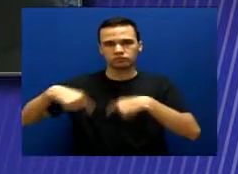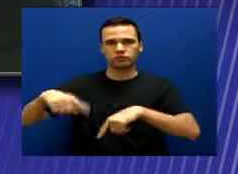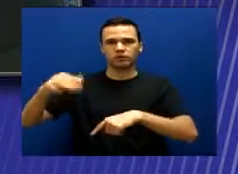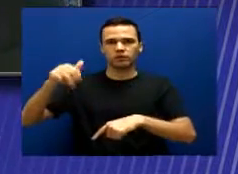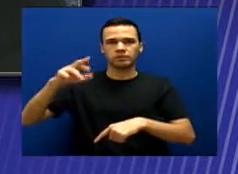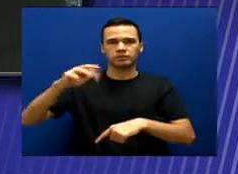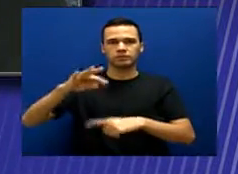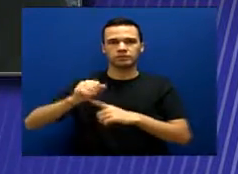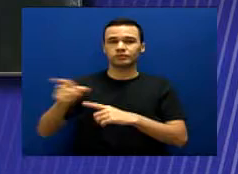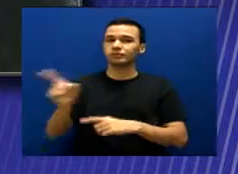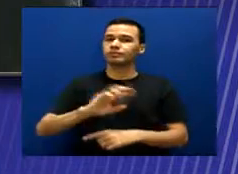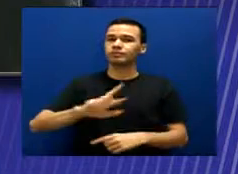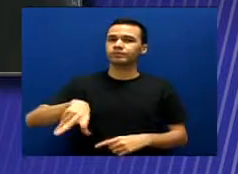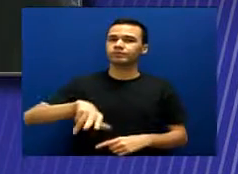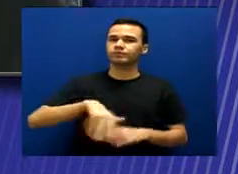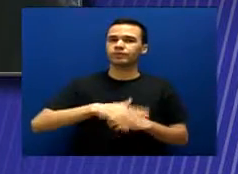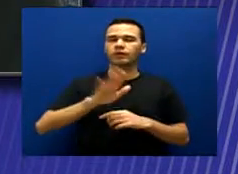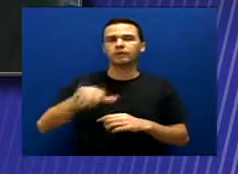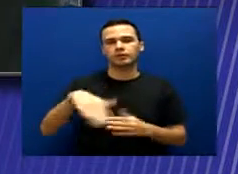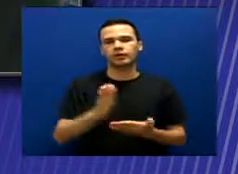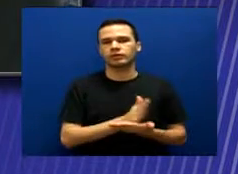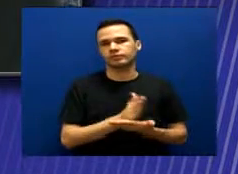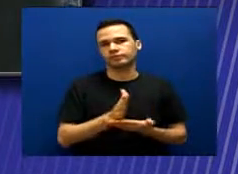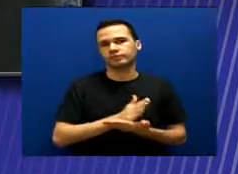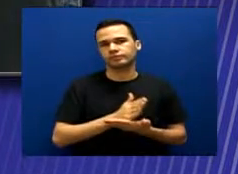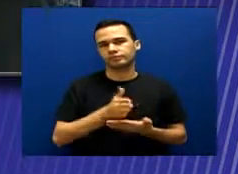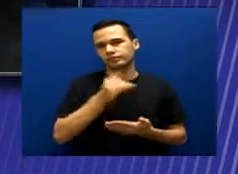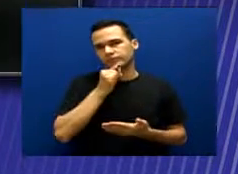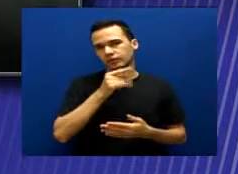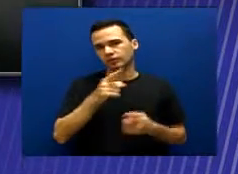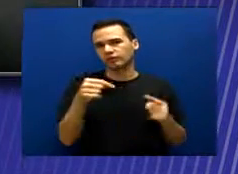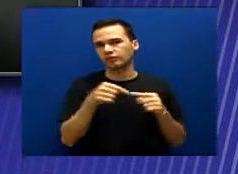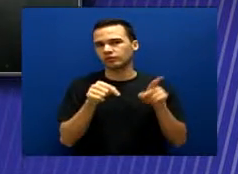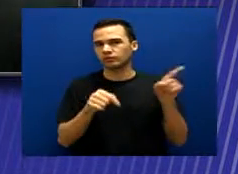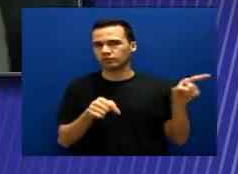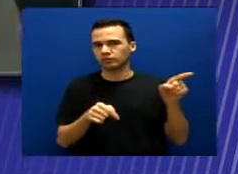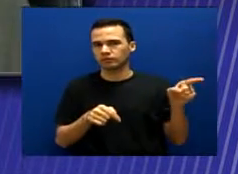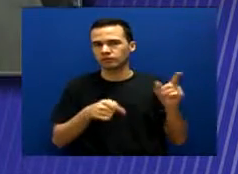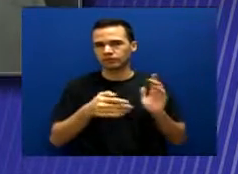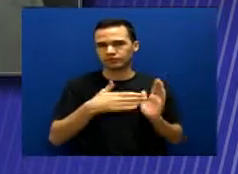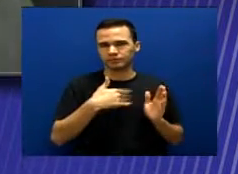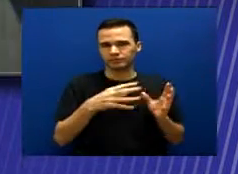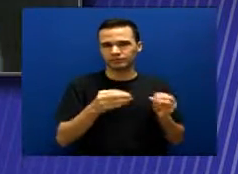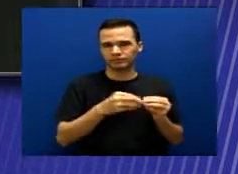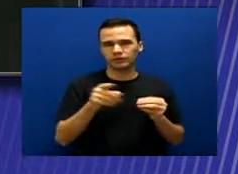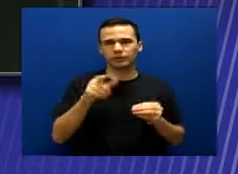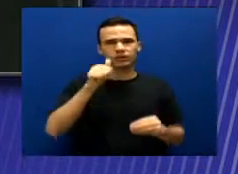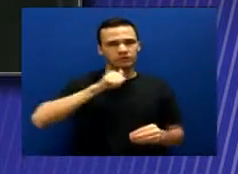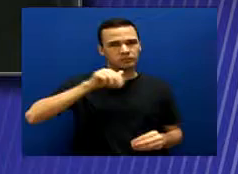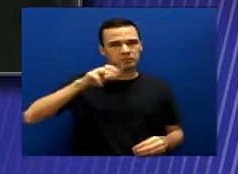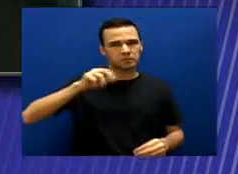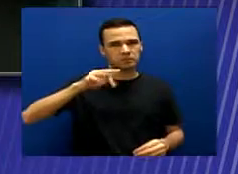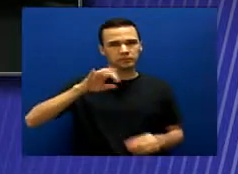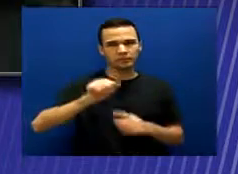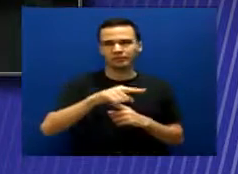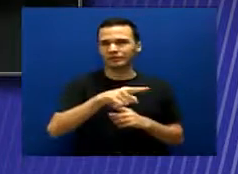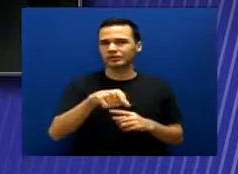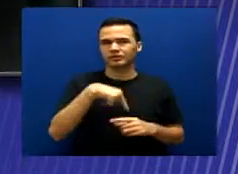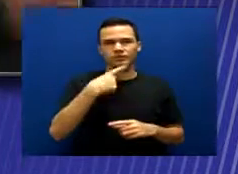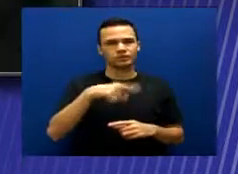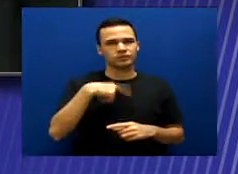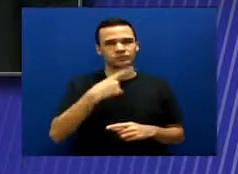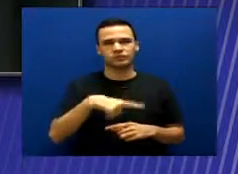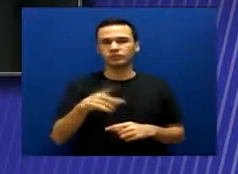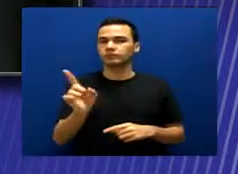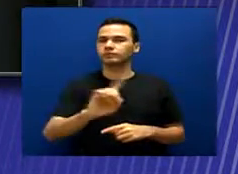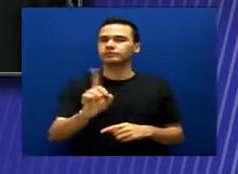Marta. É que alguns itens, como são relacionados os itens, a Marta não conseguiu ainda. Mas não é a Marta,